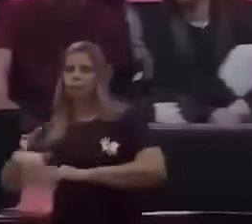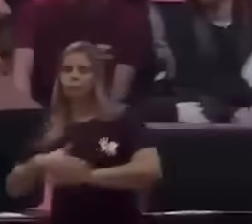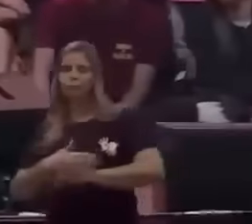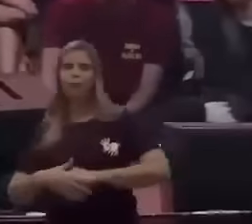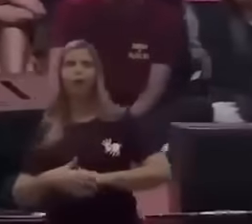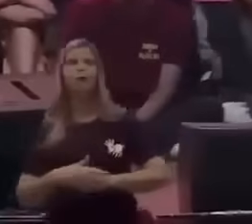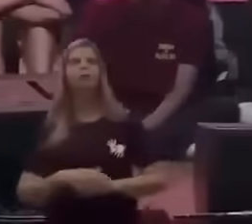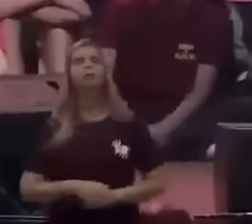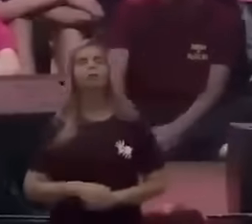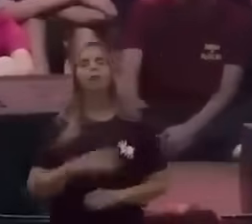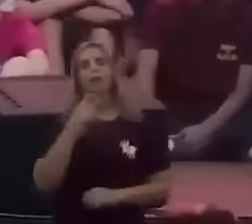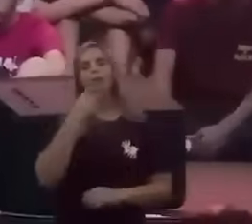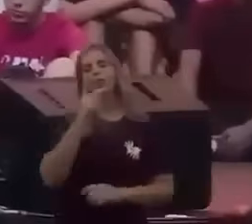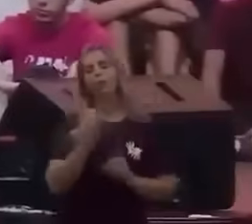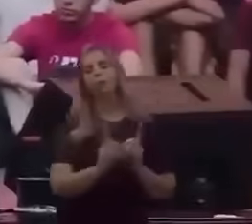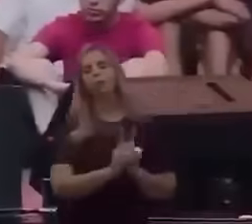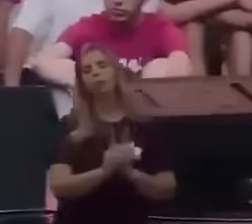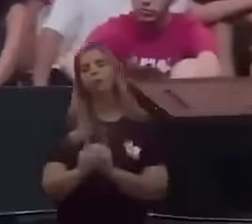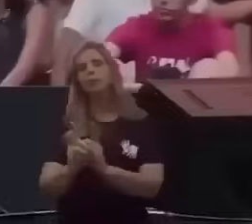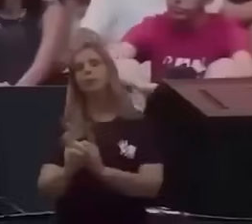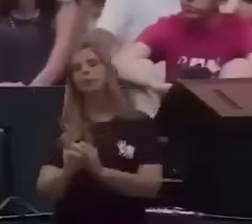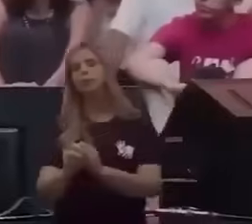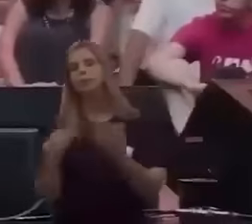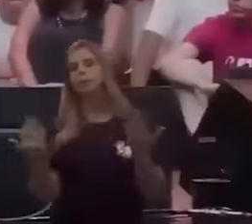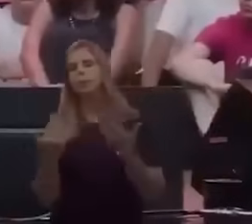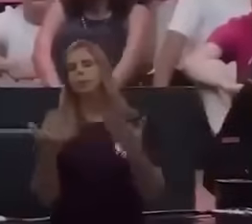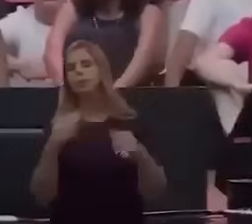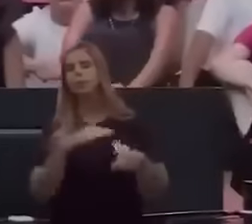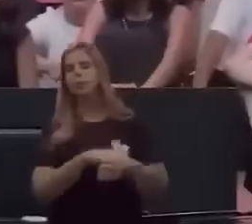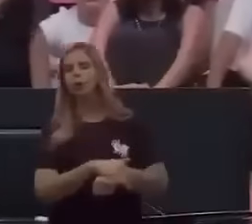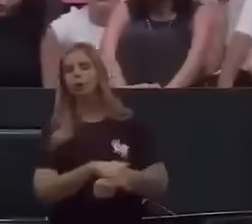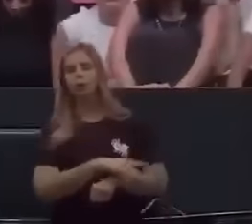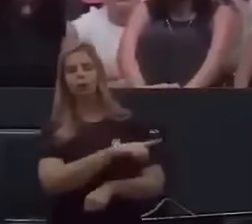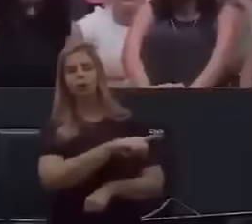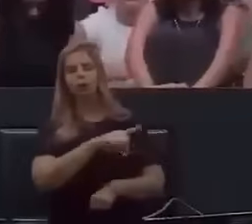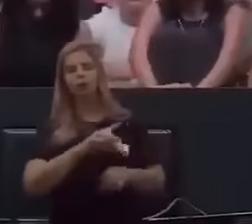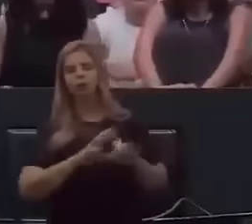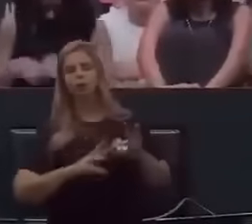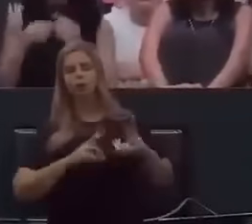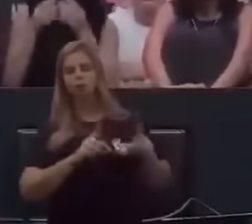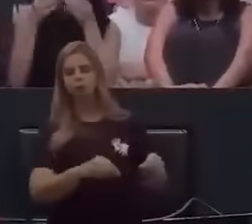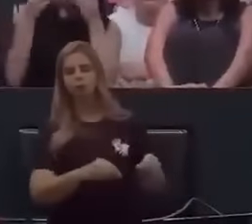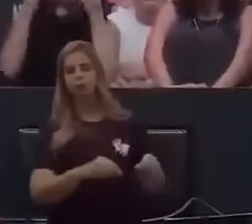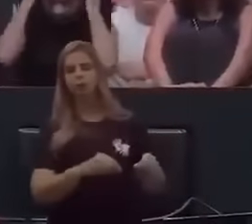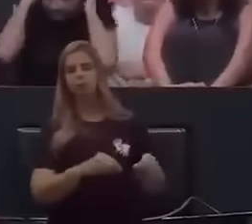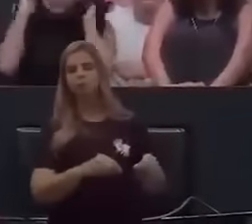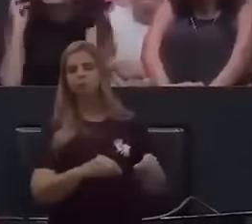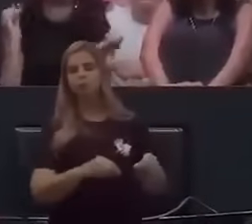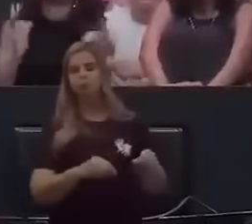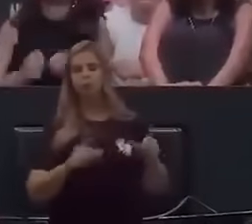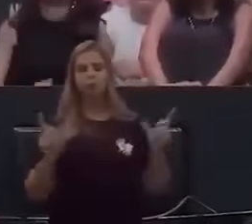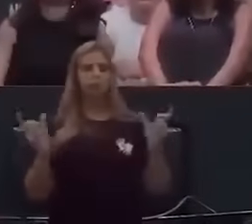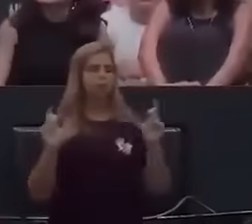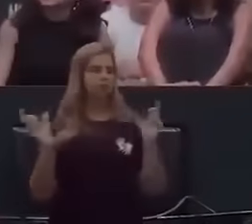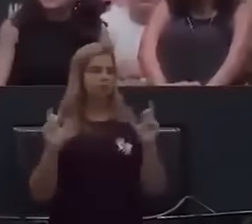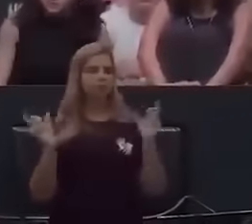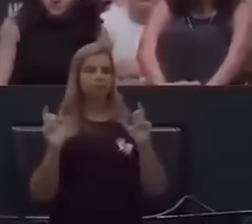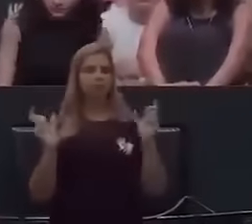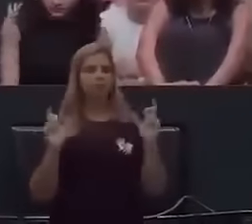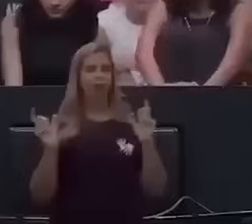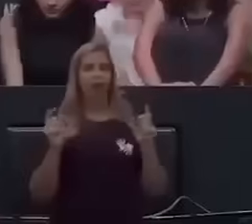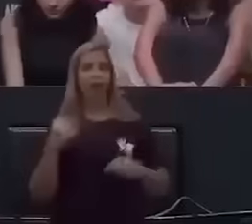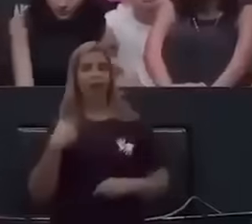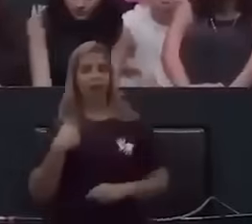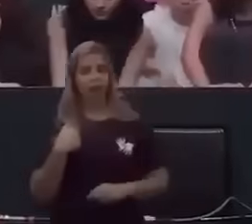discípulos: nesta noite todos vós vos escandalizareis comigo, como está escrito: ferirei